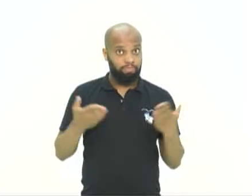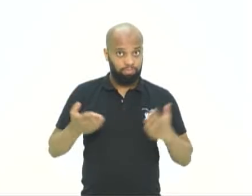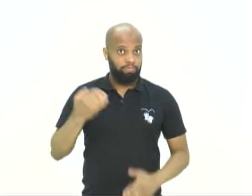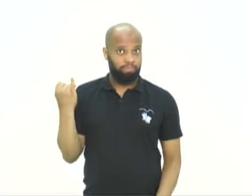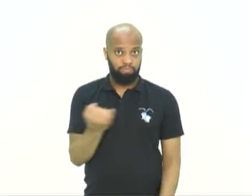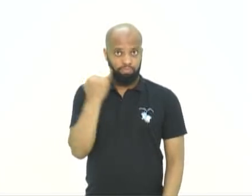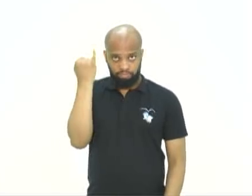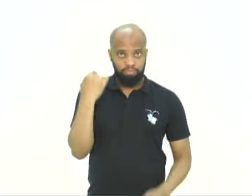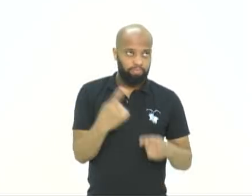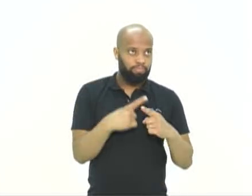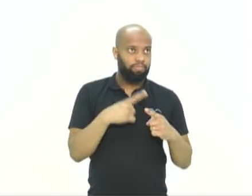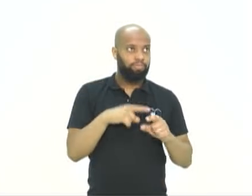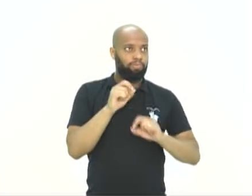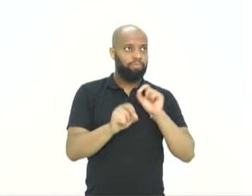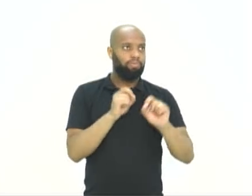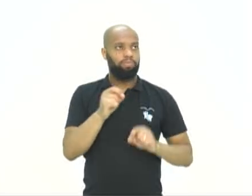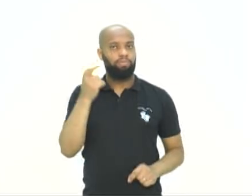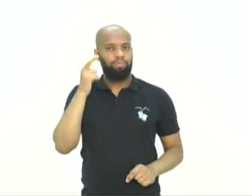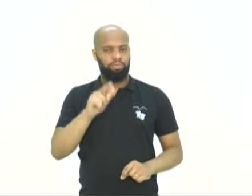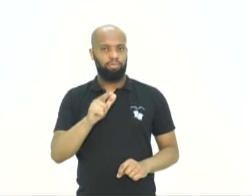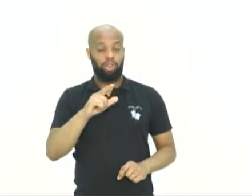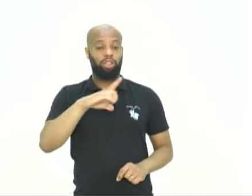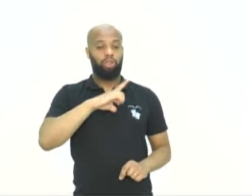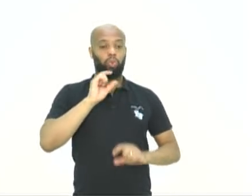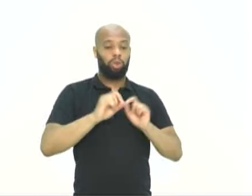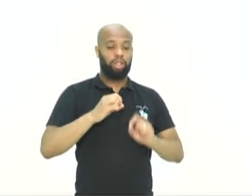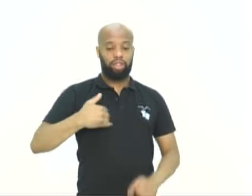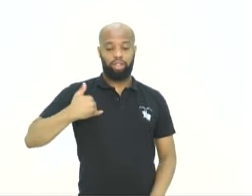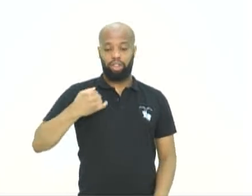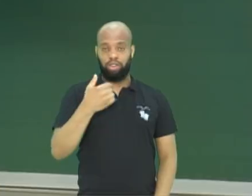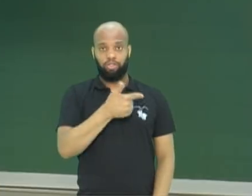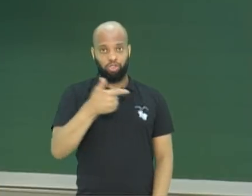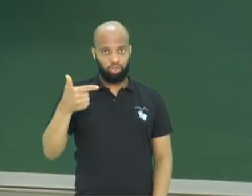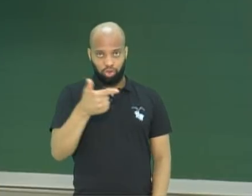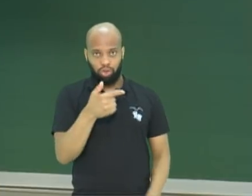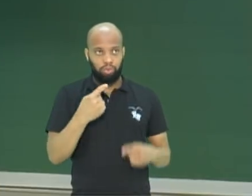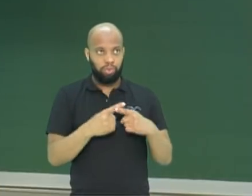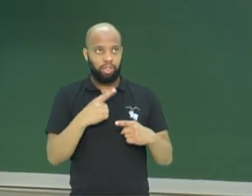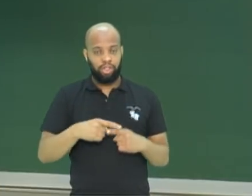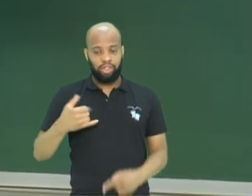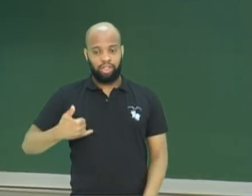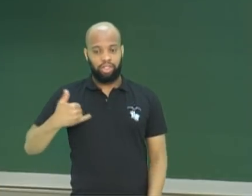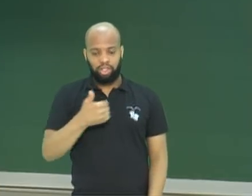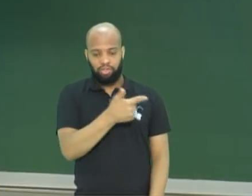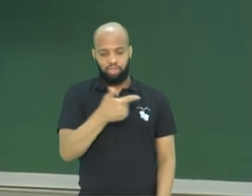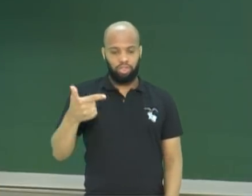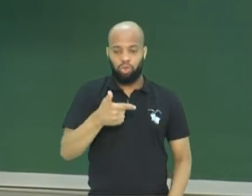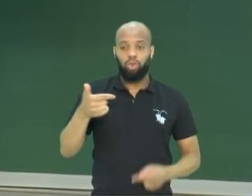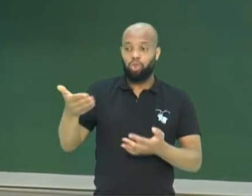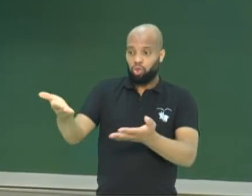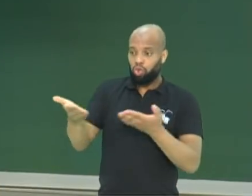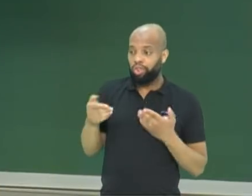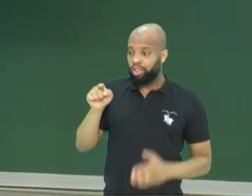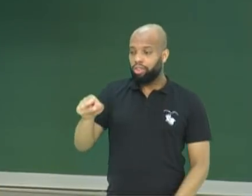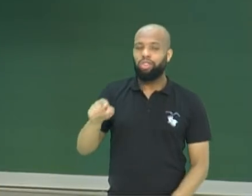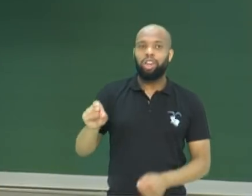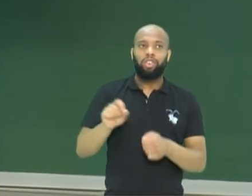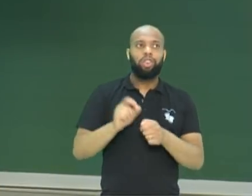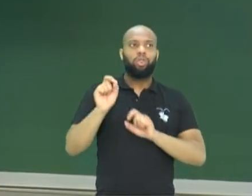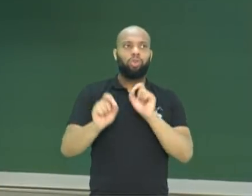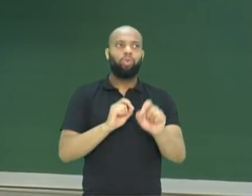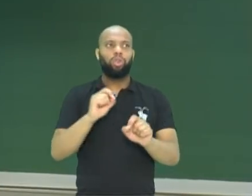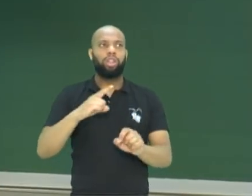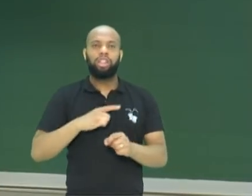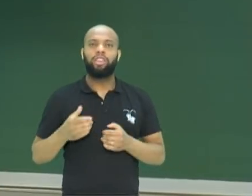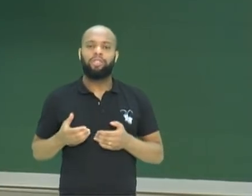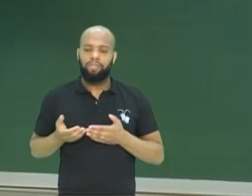pessoal, quando ele chega aos 22 anos. Porque com 22 anos ele foi convidado a fazer parte de uma expedição